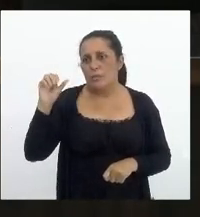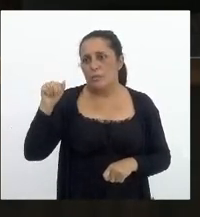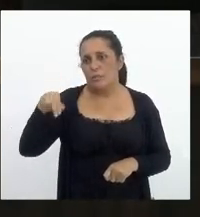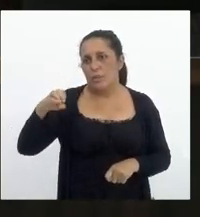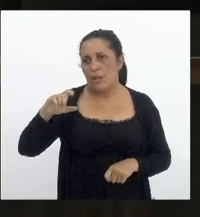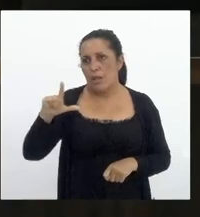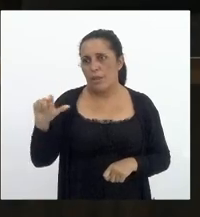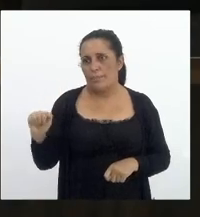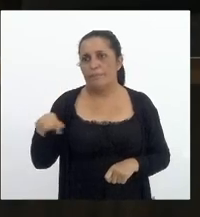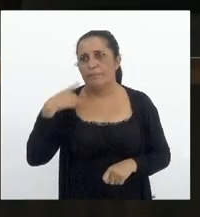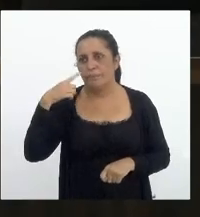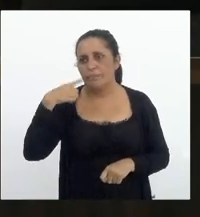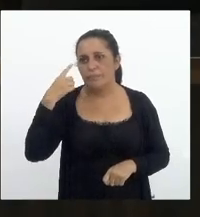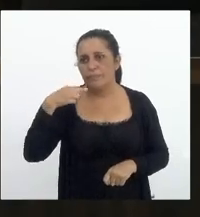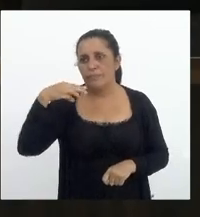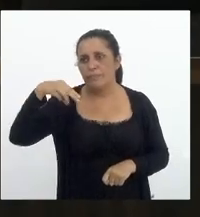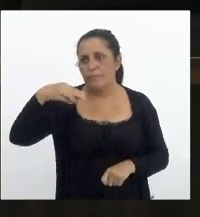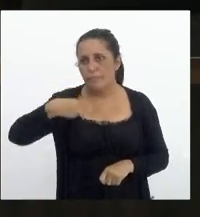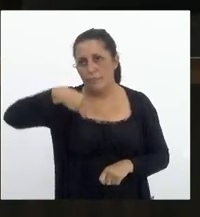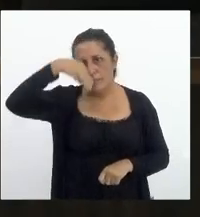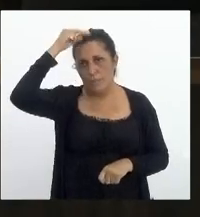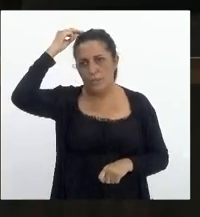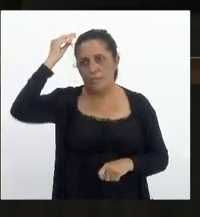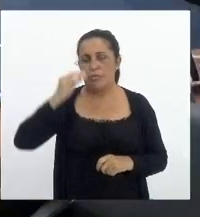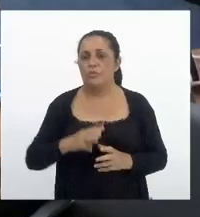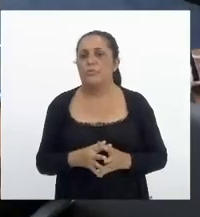deputado Márcio Pacheco